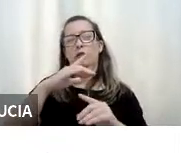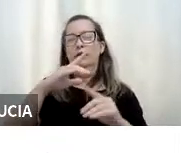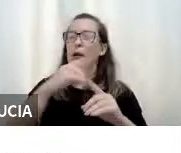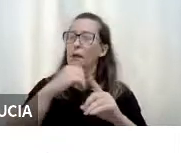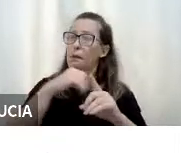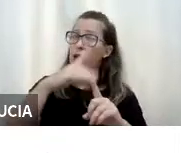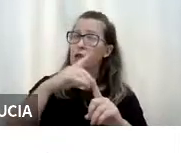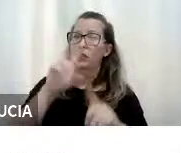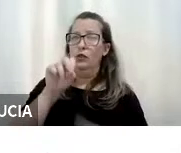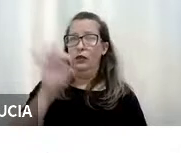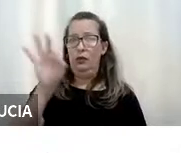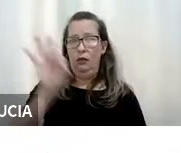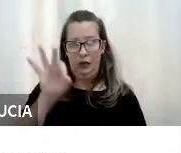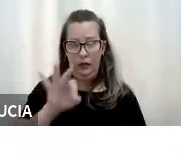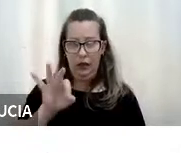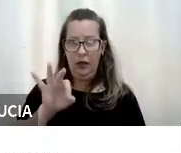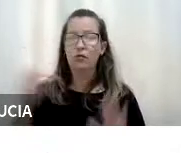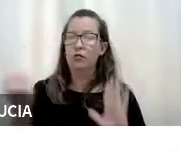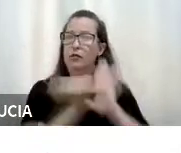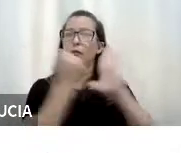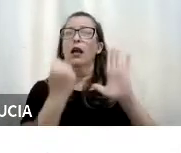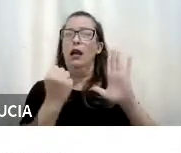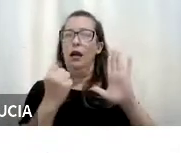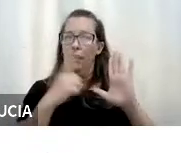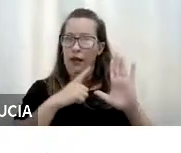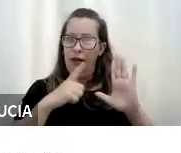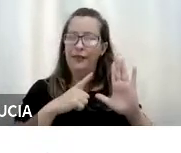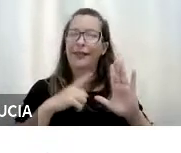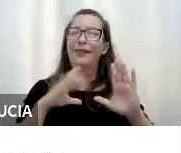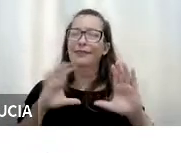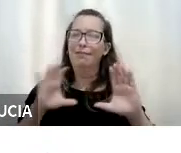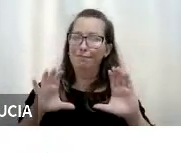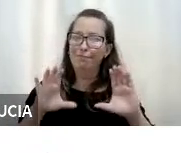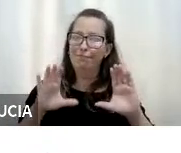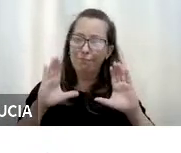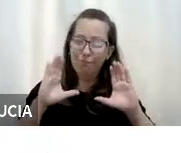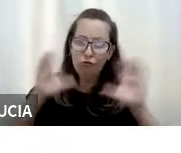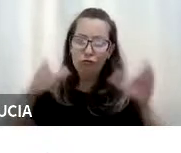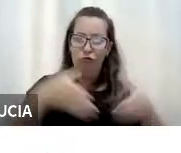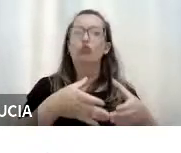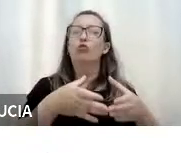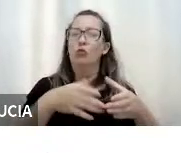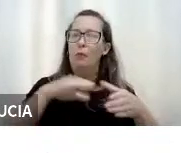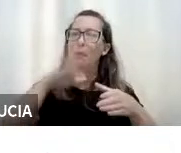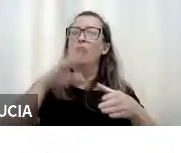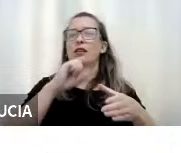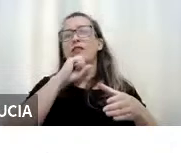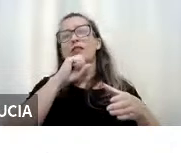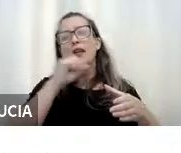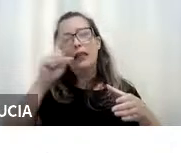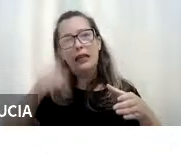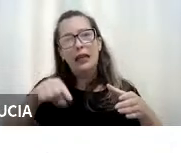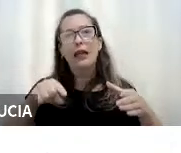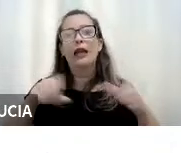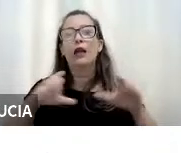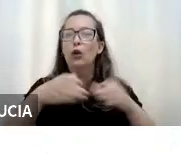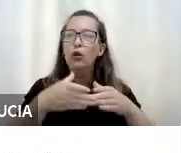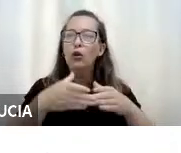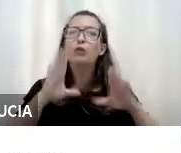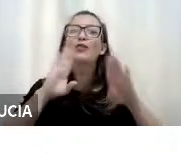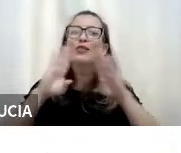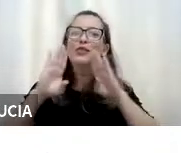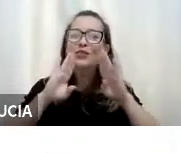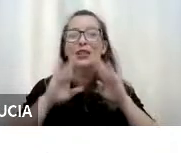refletindo o alcance maior da Fiocruz num público mais velho, né, que é o público do Facebook. O público do Instagram é um público